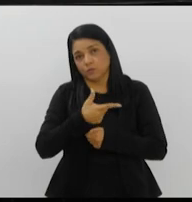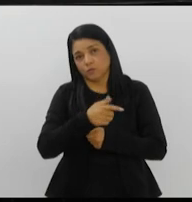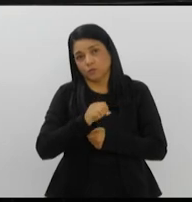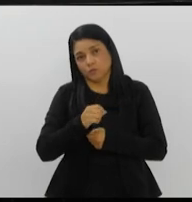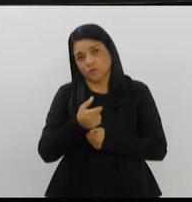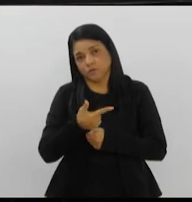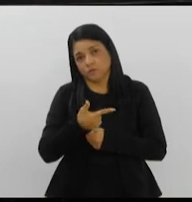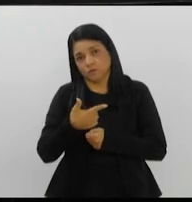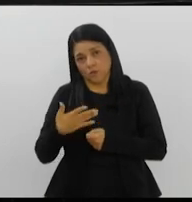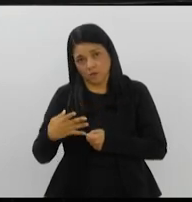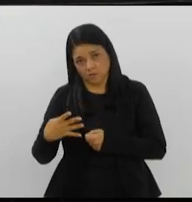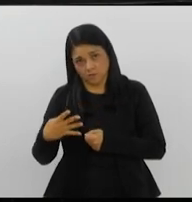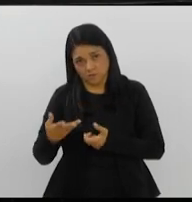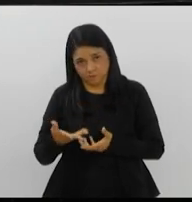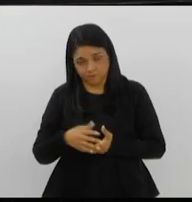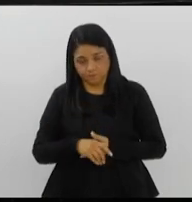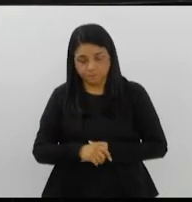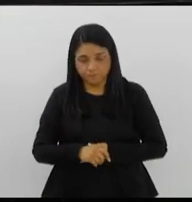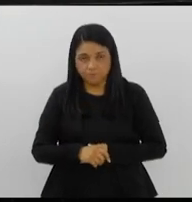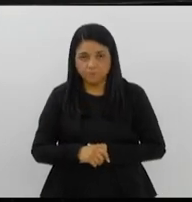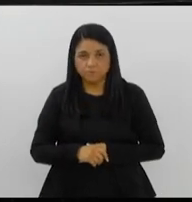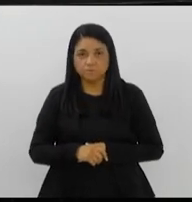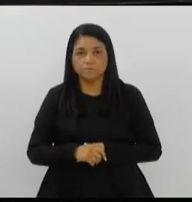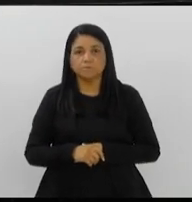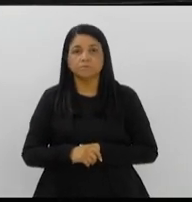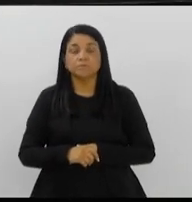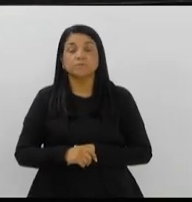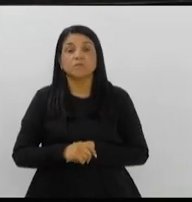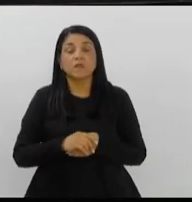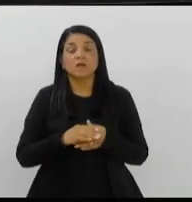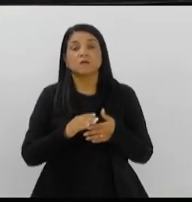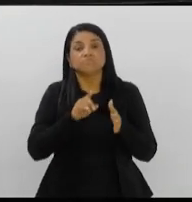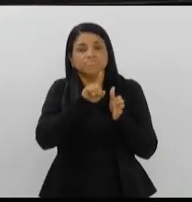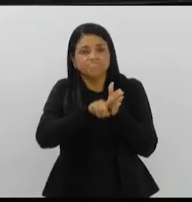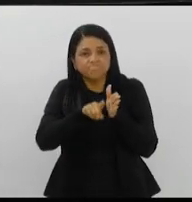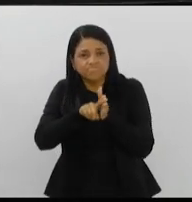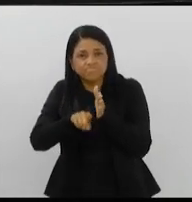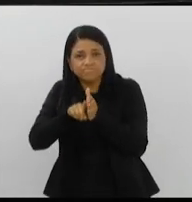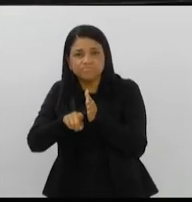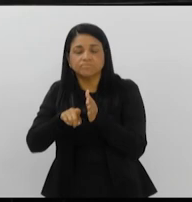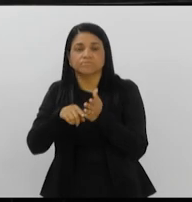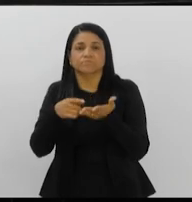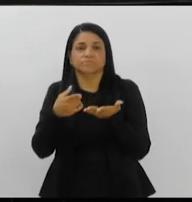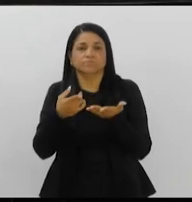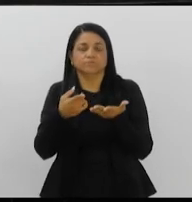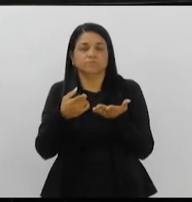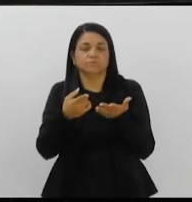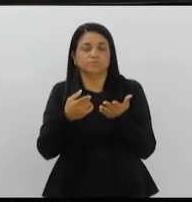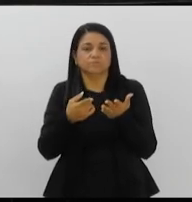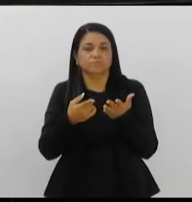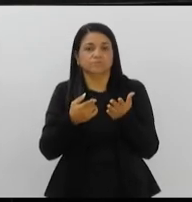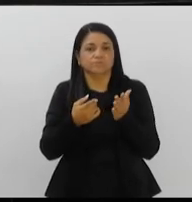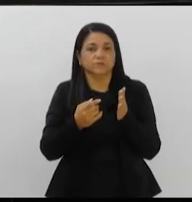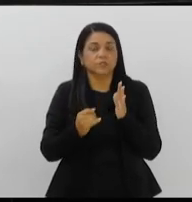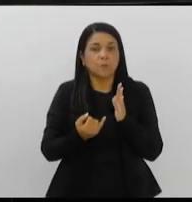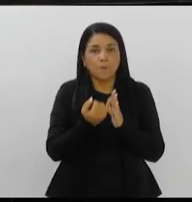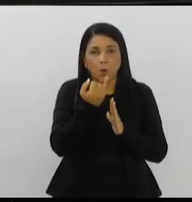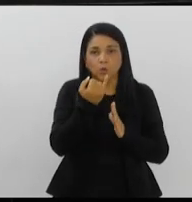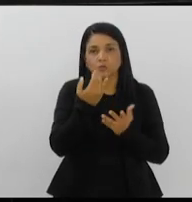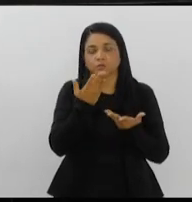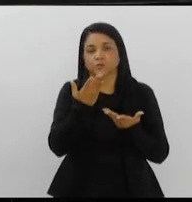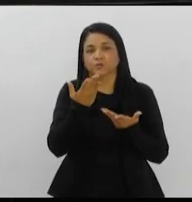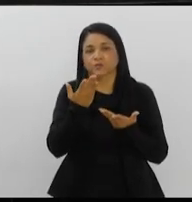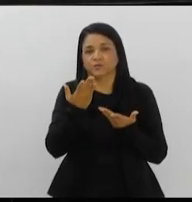2024. Se os incentivos fiscais, deputado Rosenberg Reis,